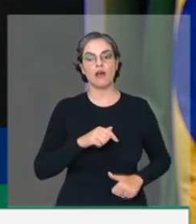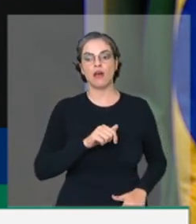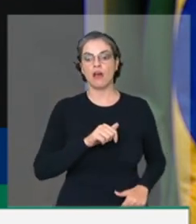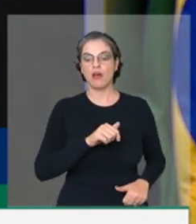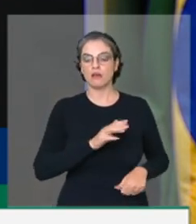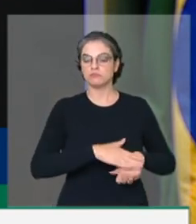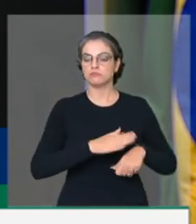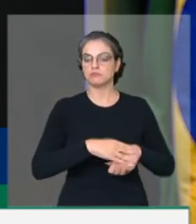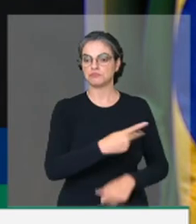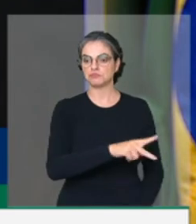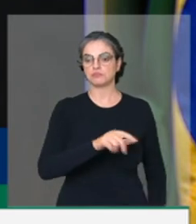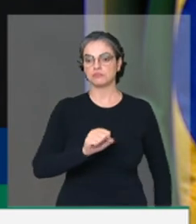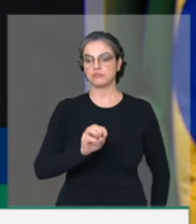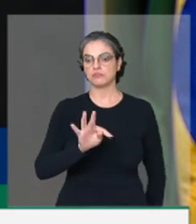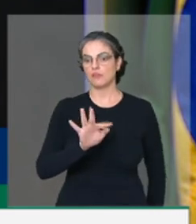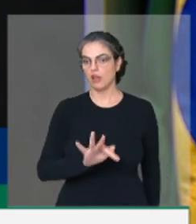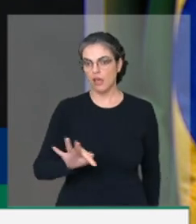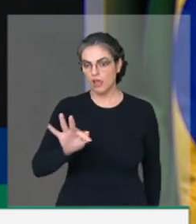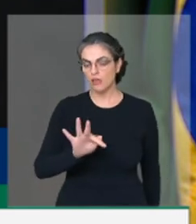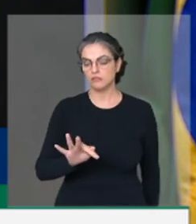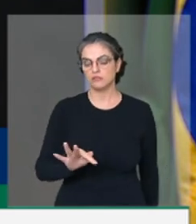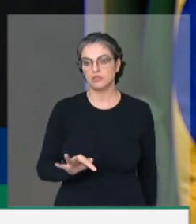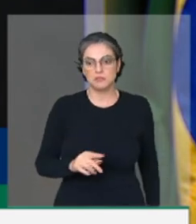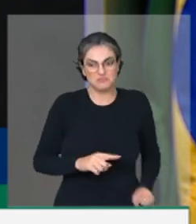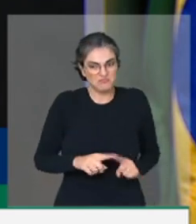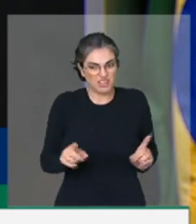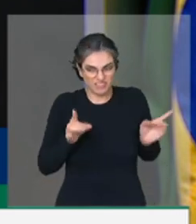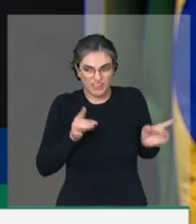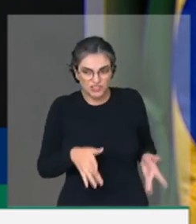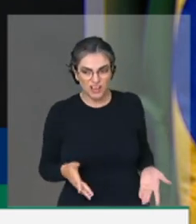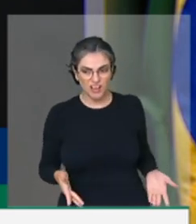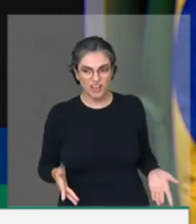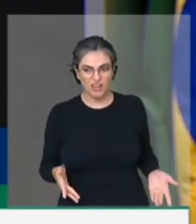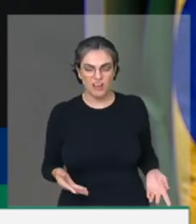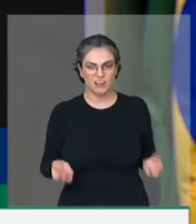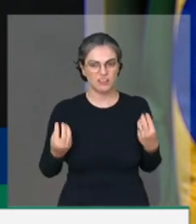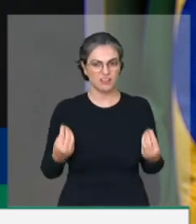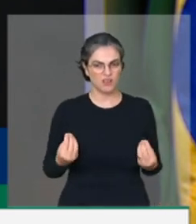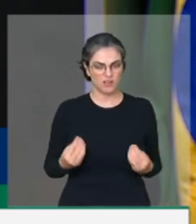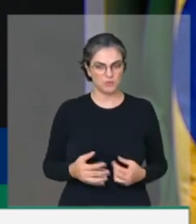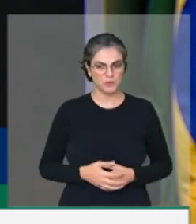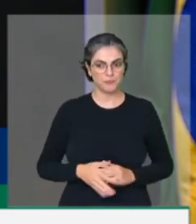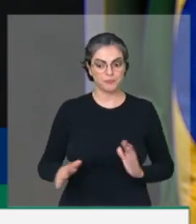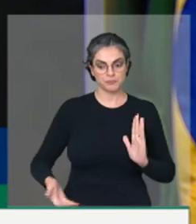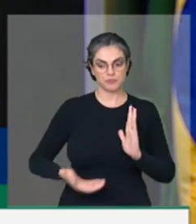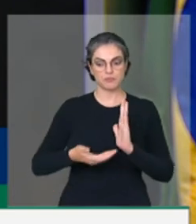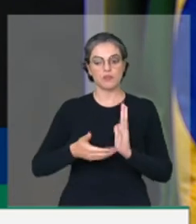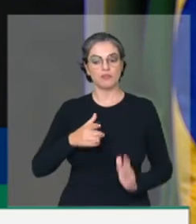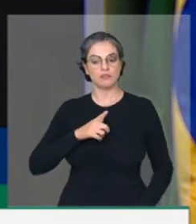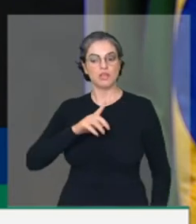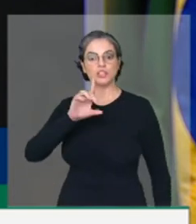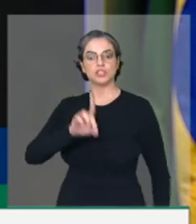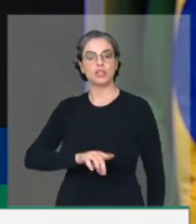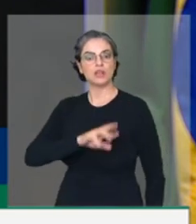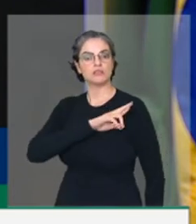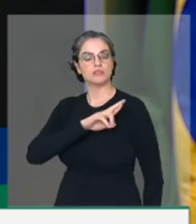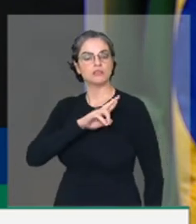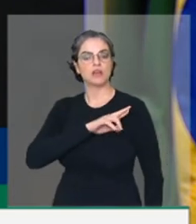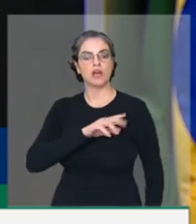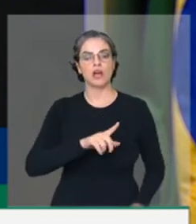dos Deputados, deputado Capitão Alberto Neto, tem a prerrogativa constitucional dada pelo